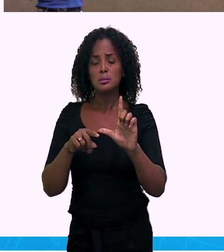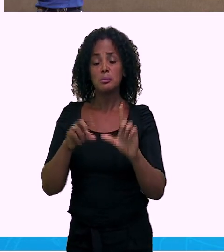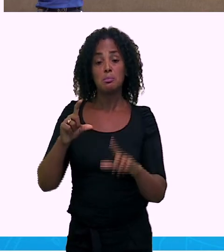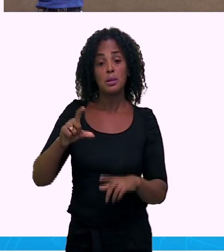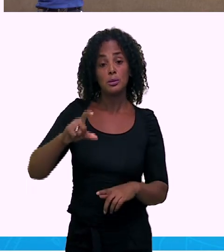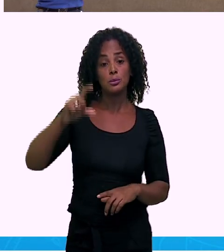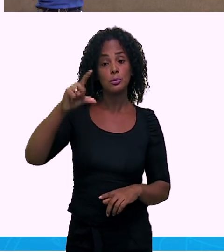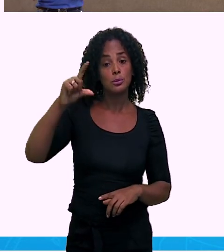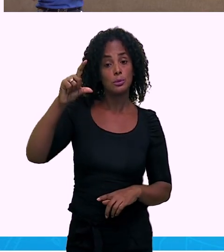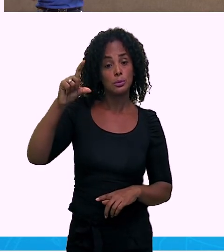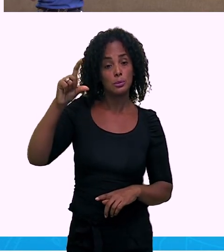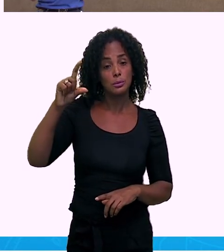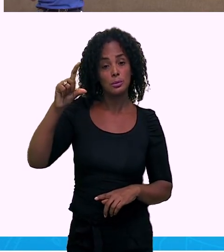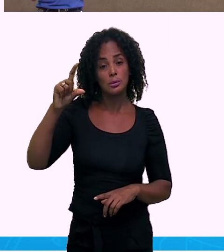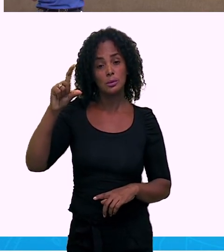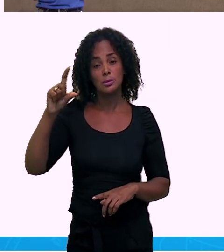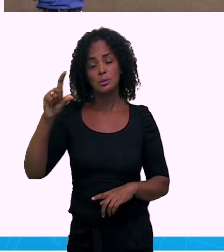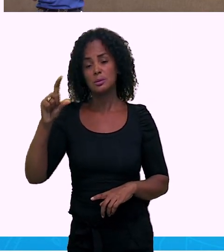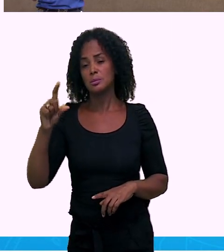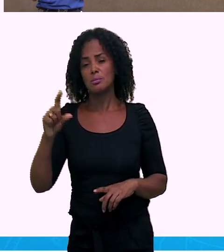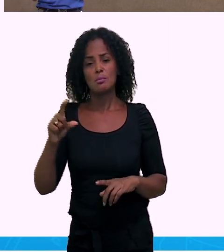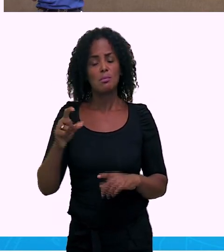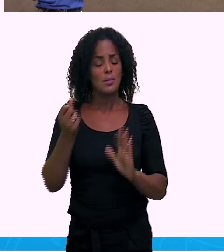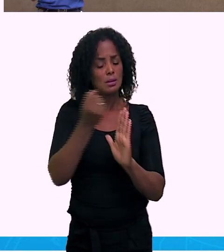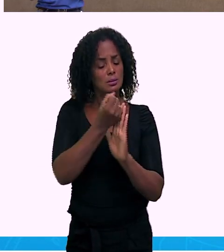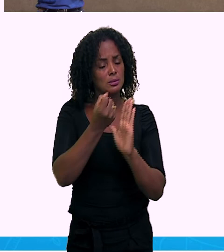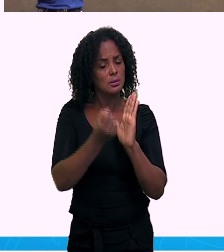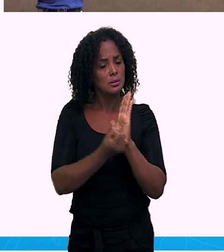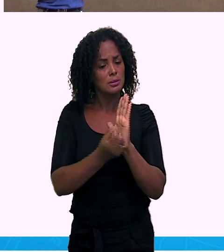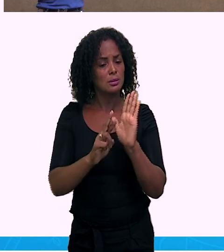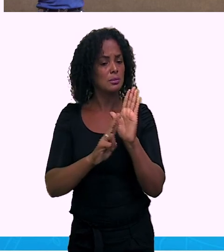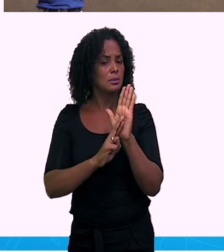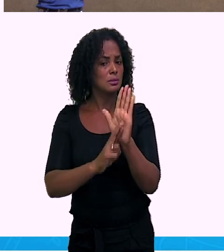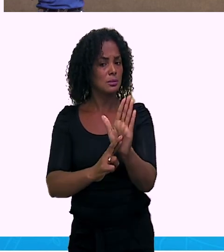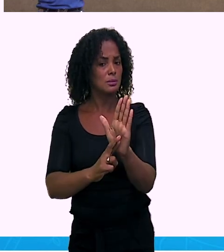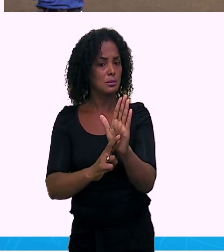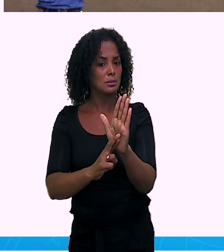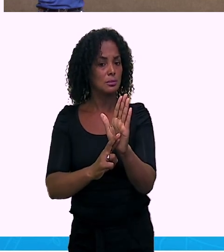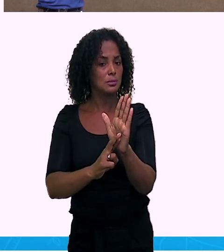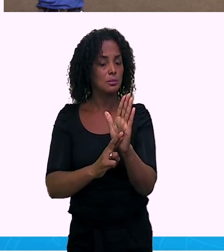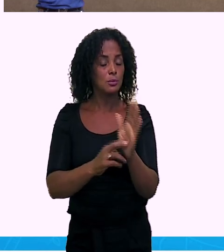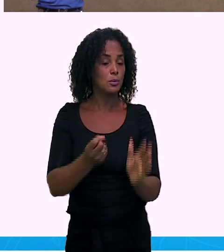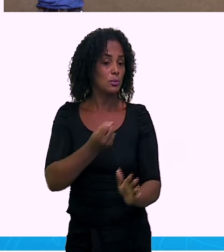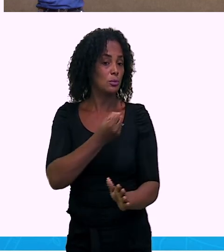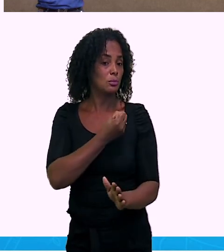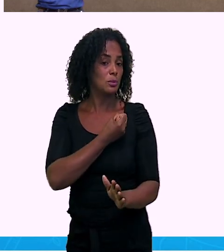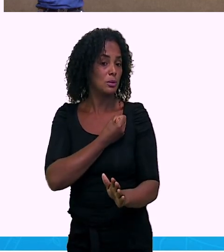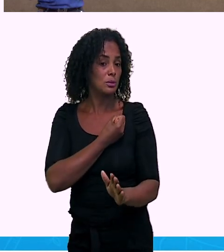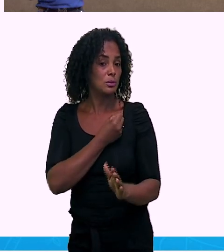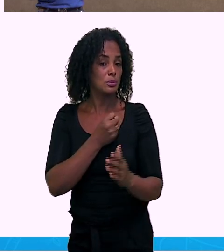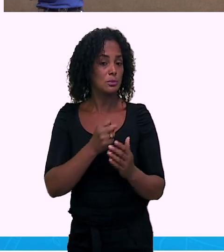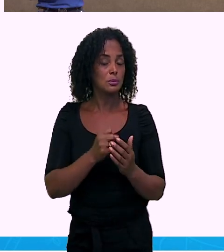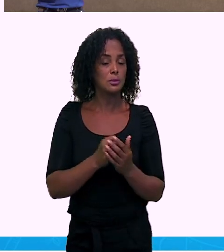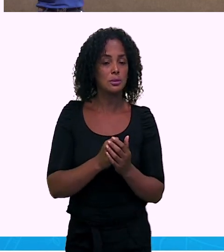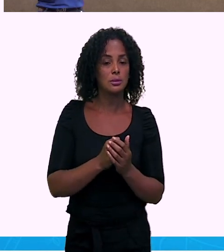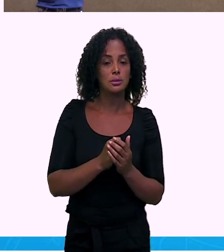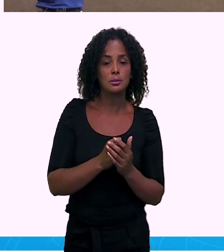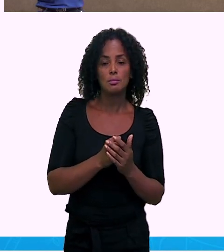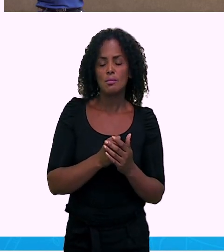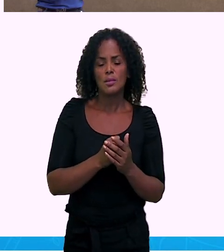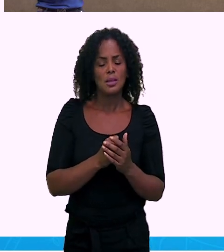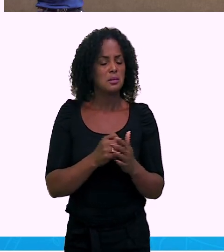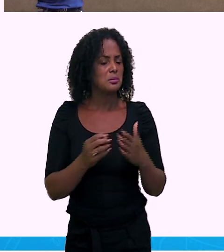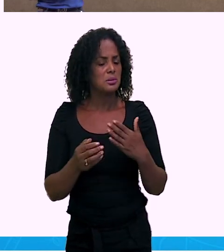numerações. Então, os séculos, eles são representados por algarismos romanos. Então, geralmente, a gente